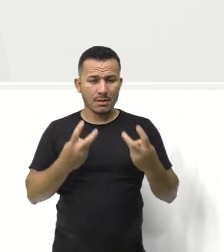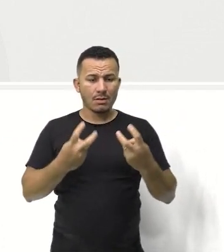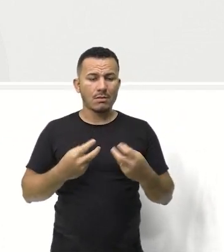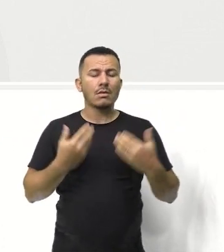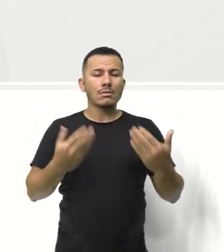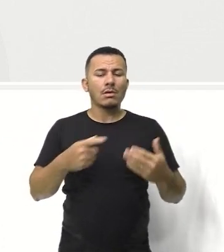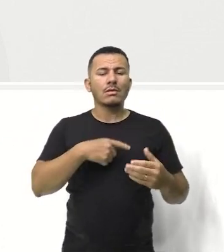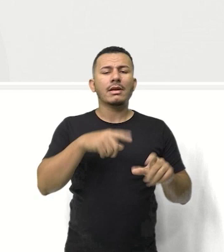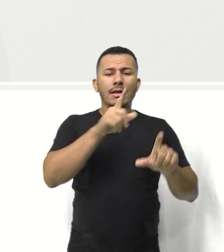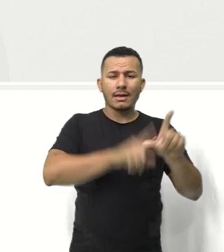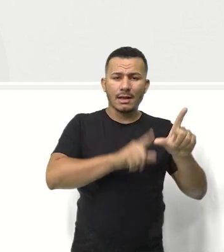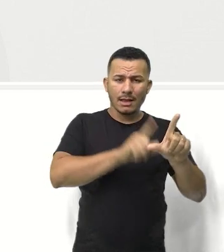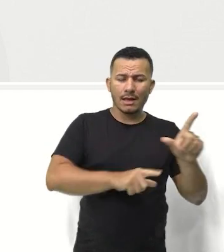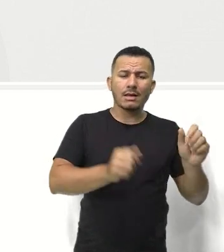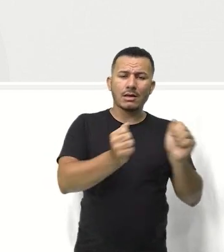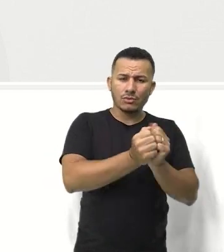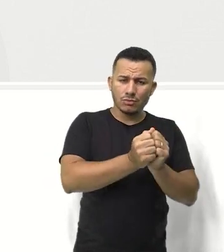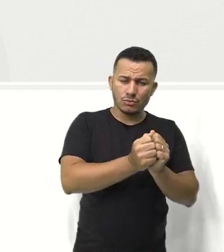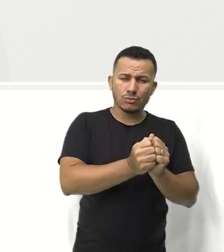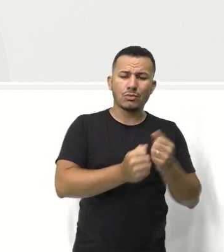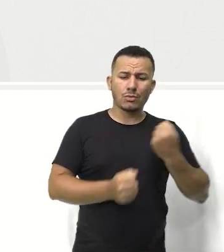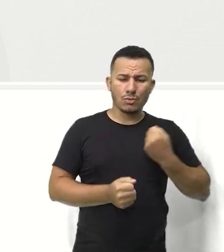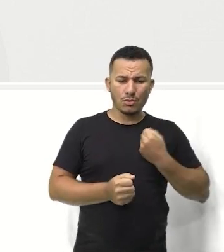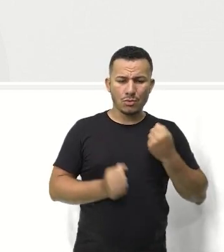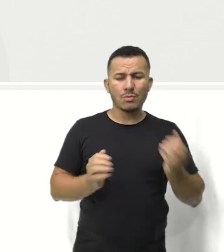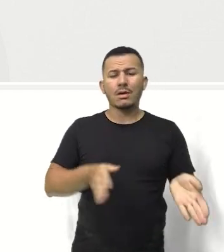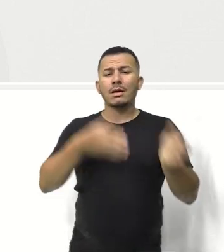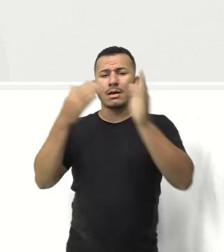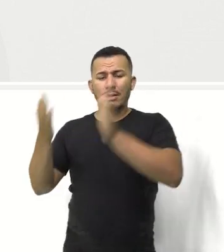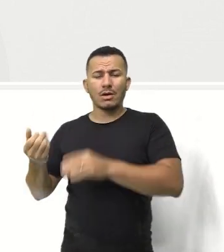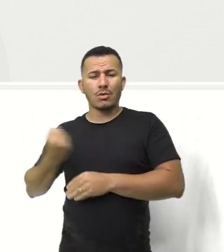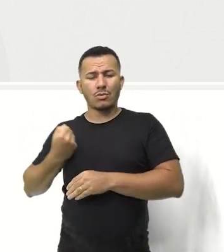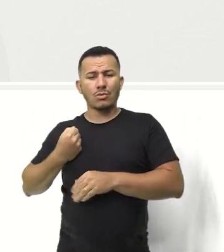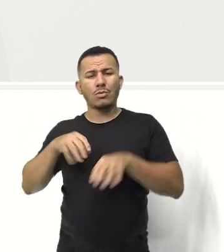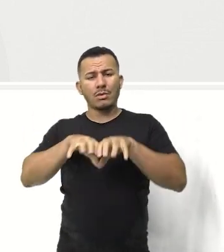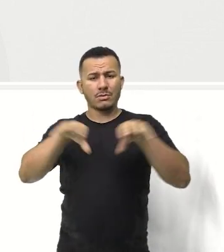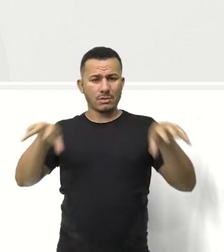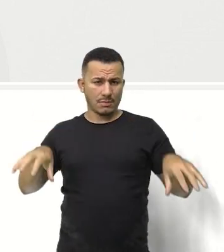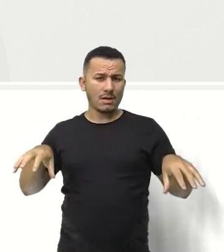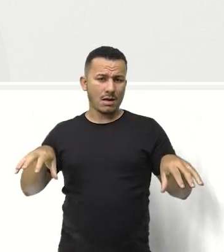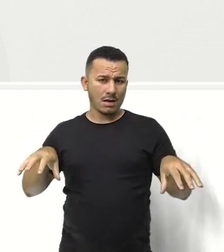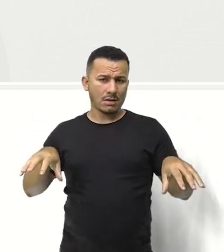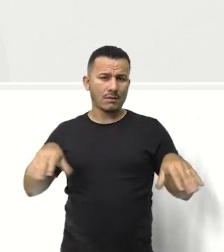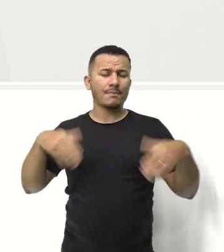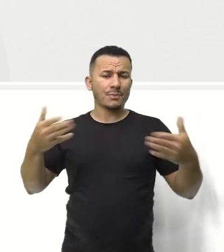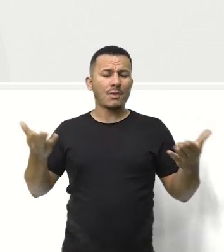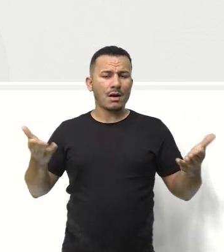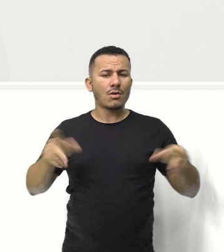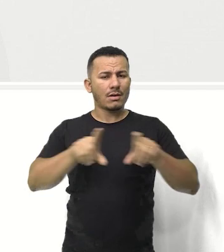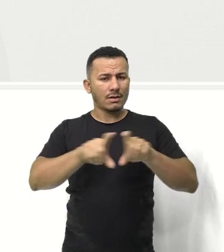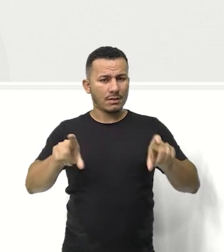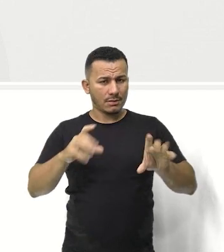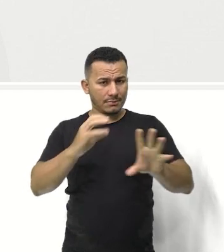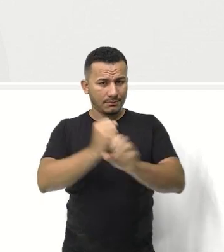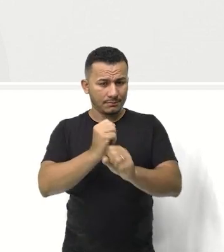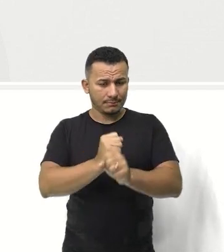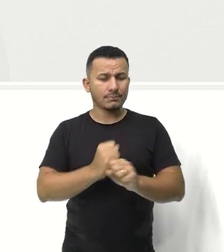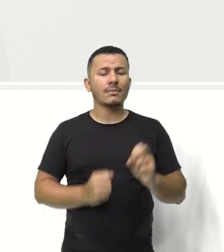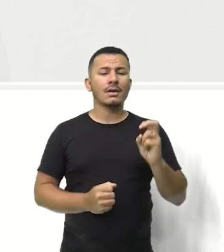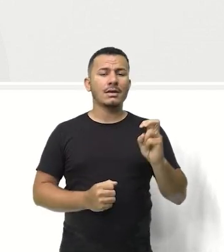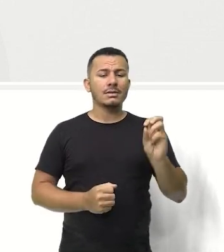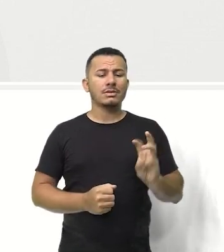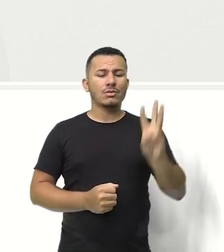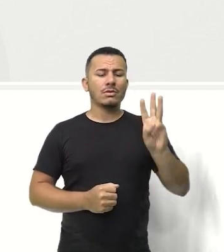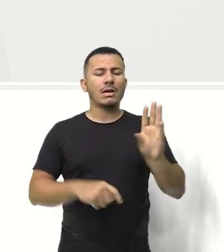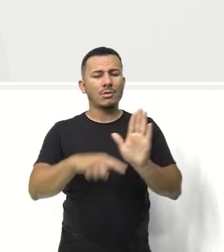membro. Tudo arrumadinho. Todos os termos algébricos estão de um lado e todos os números somente estão do outro